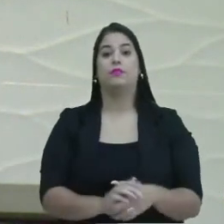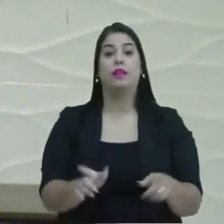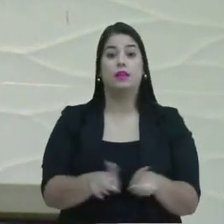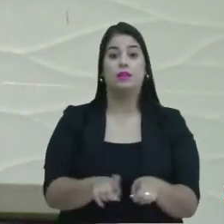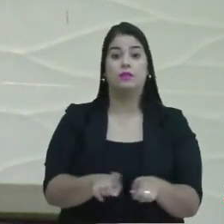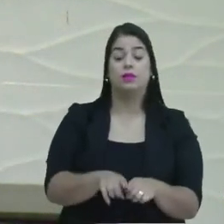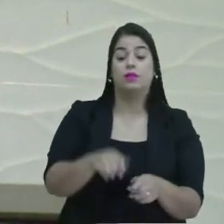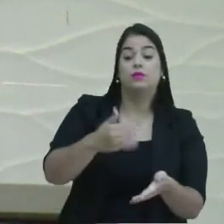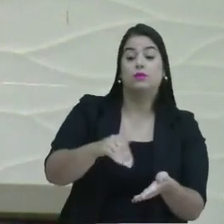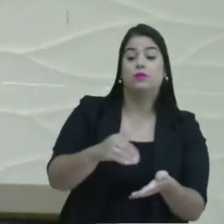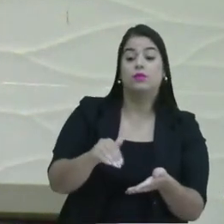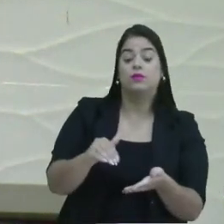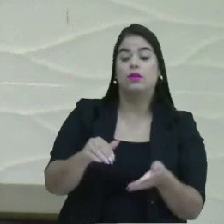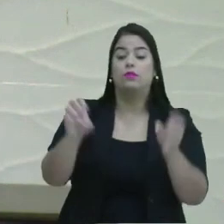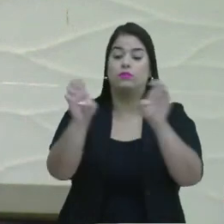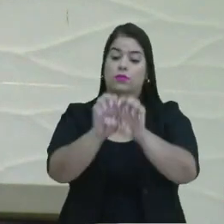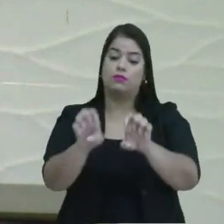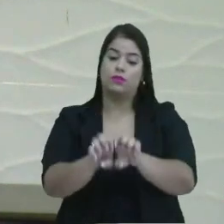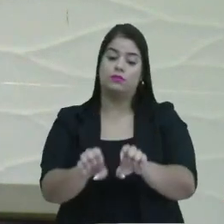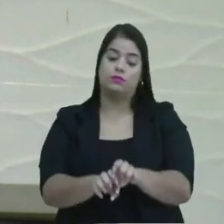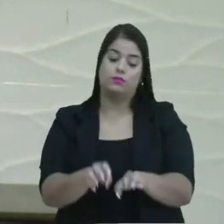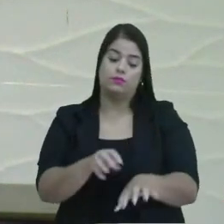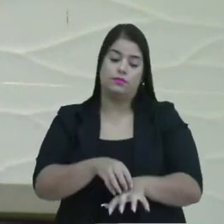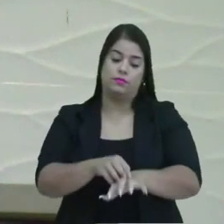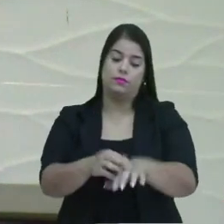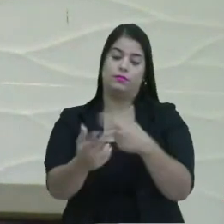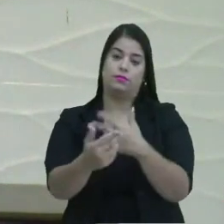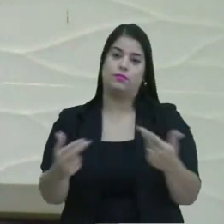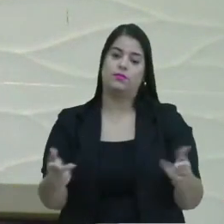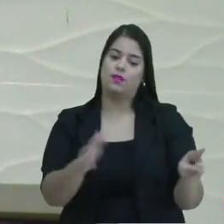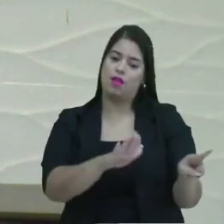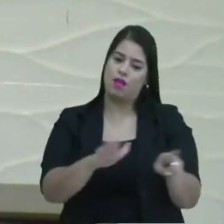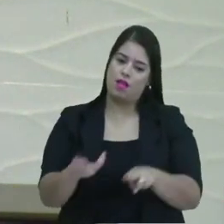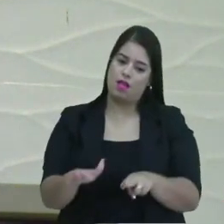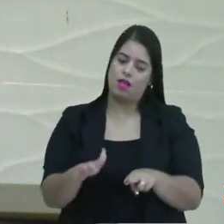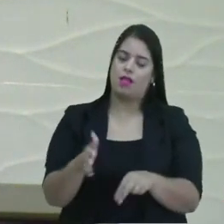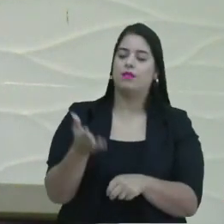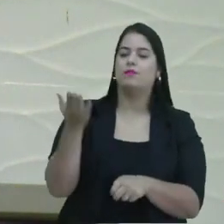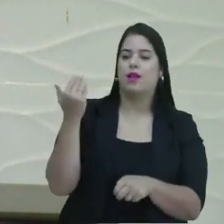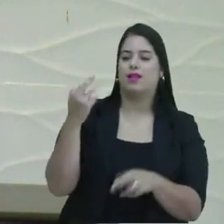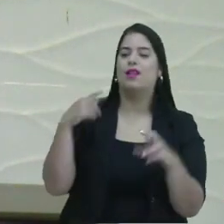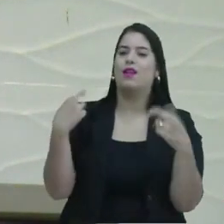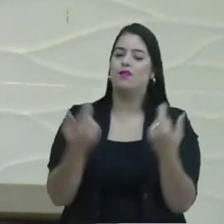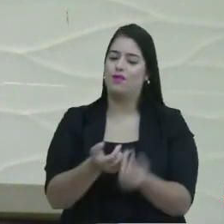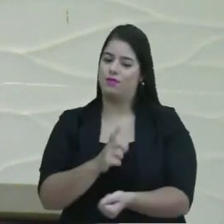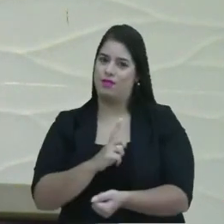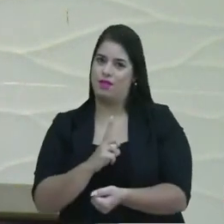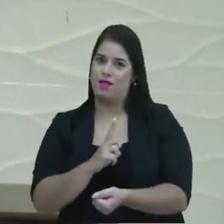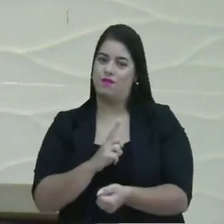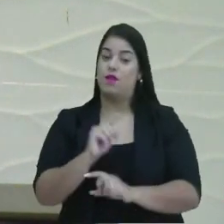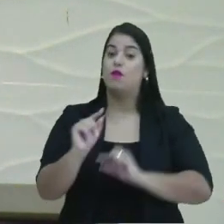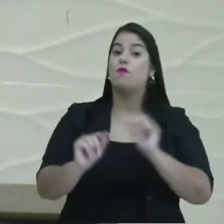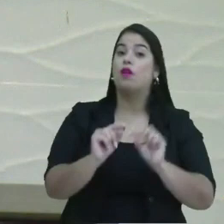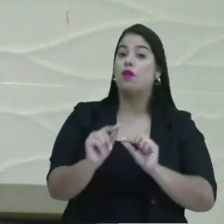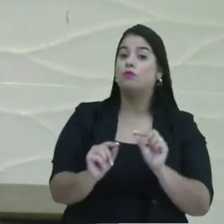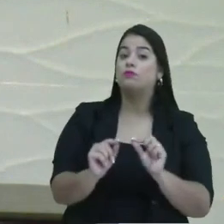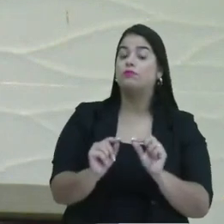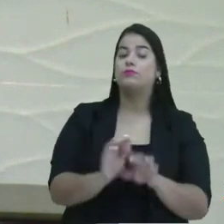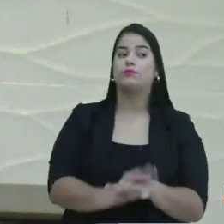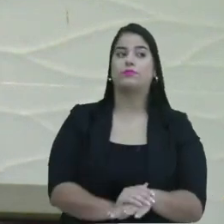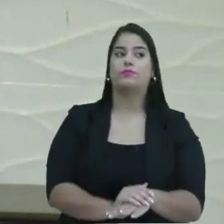secretário de Infraestrutura, André Valença, a esta casa, na sessão passada, onde coloquei situações pertinentes